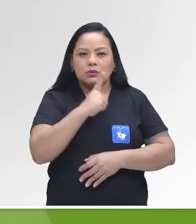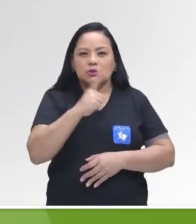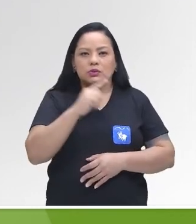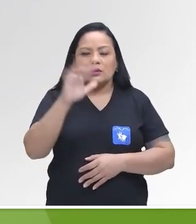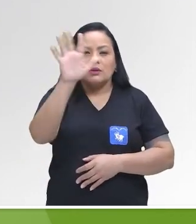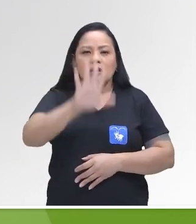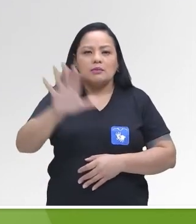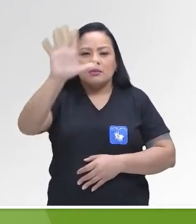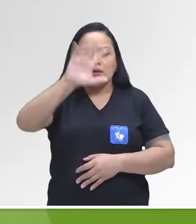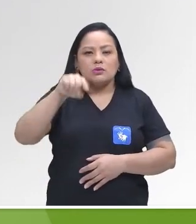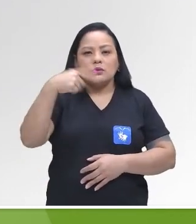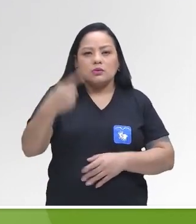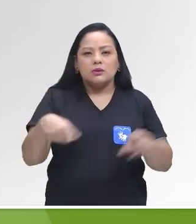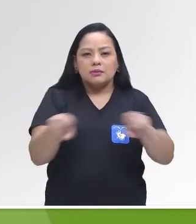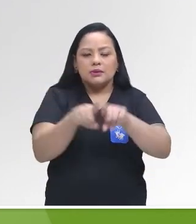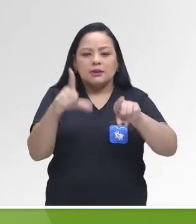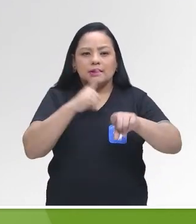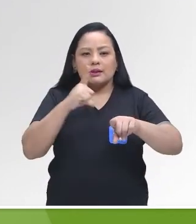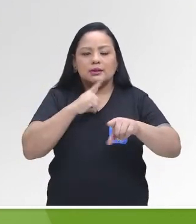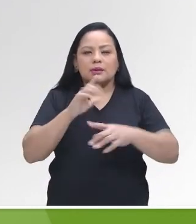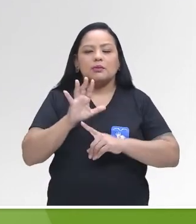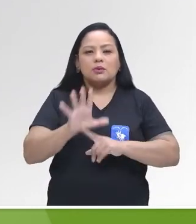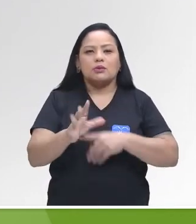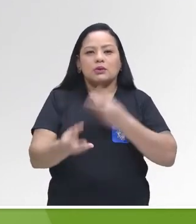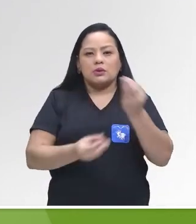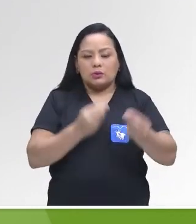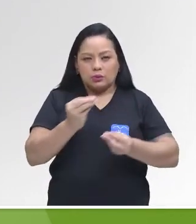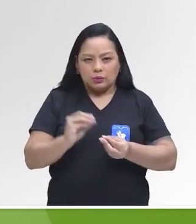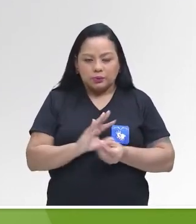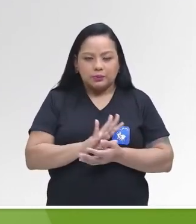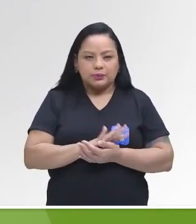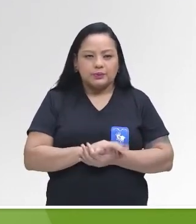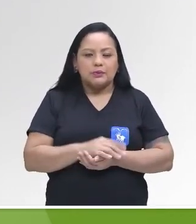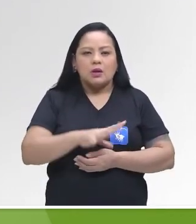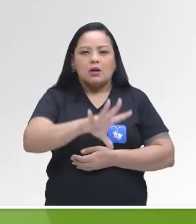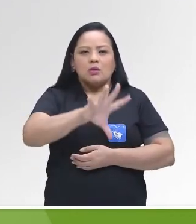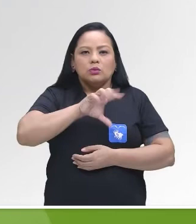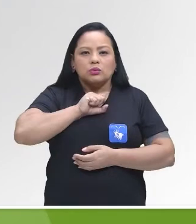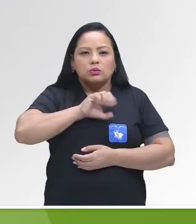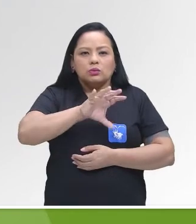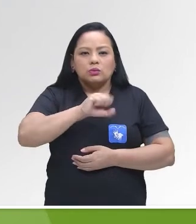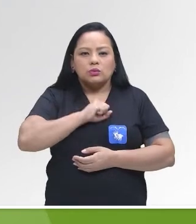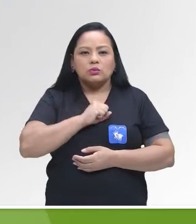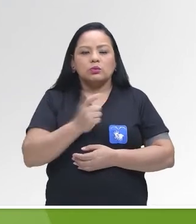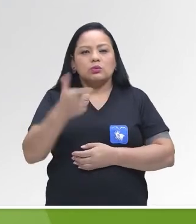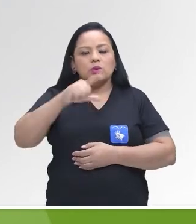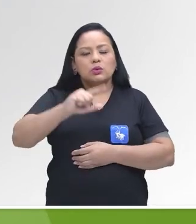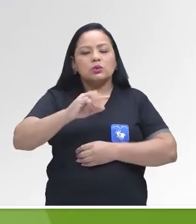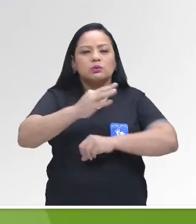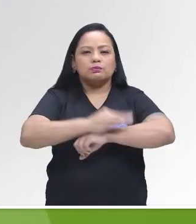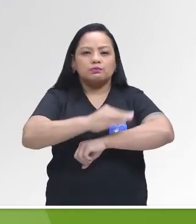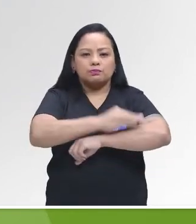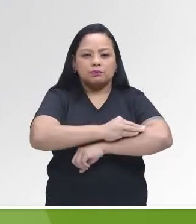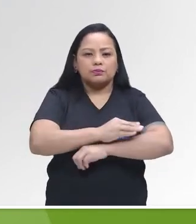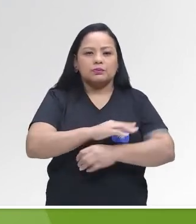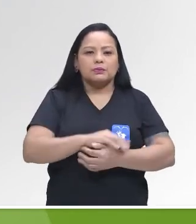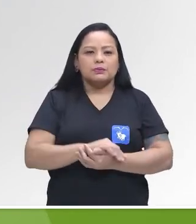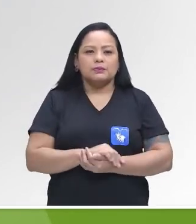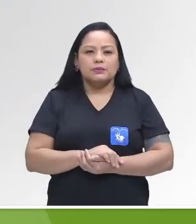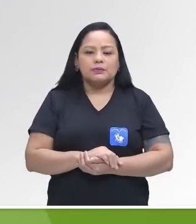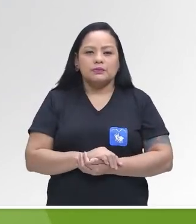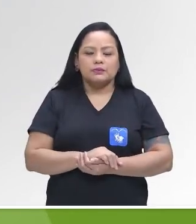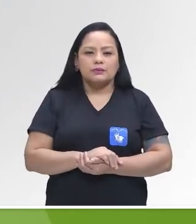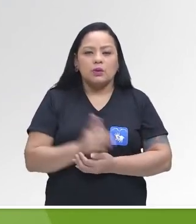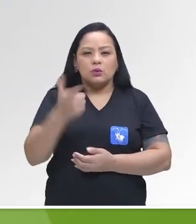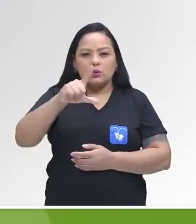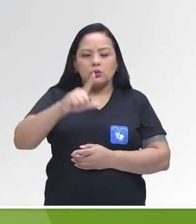próxima imagem também, mostrando aí a respiração dos outros anfíbios, tá certo? Então, os